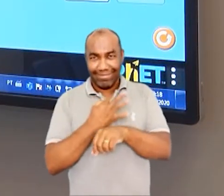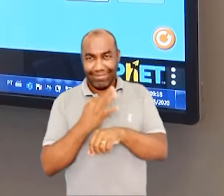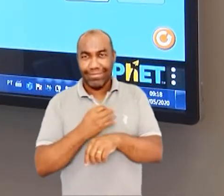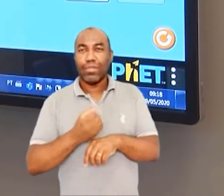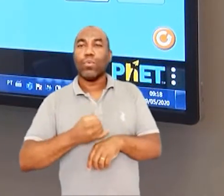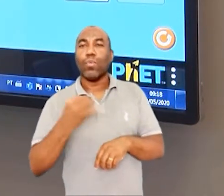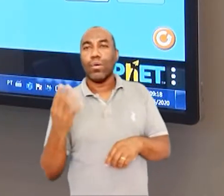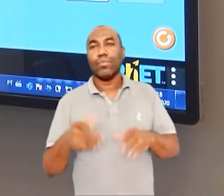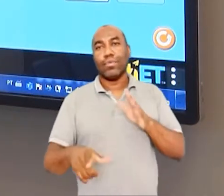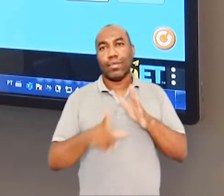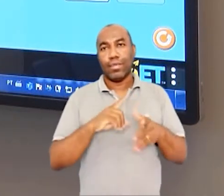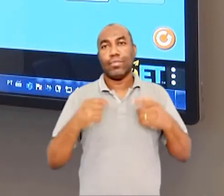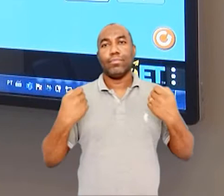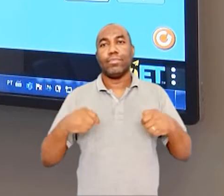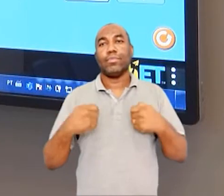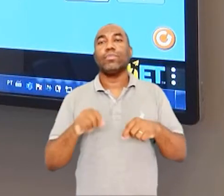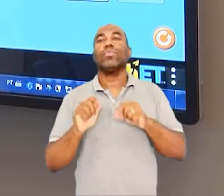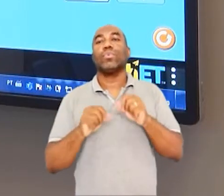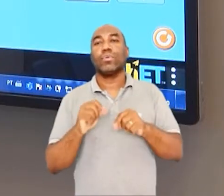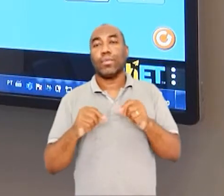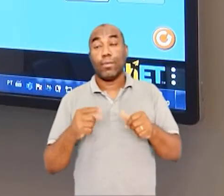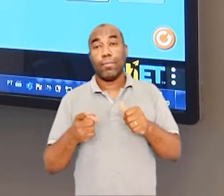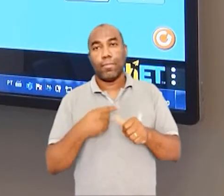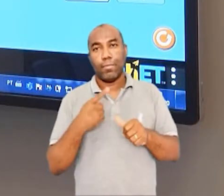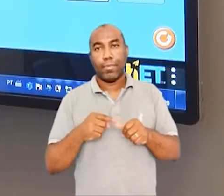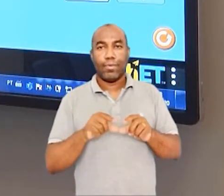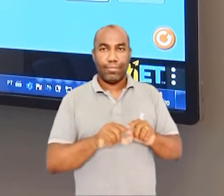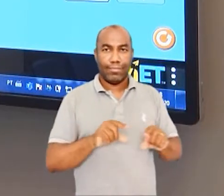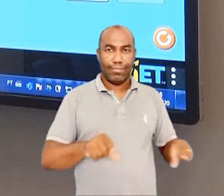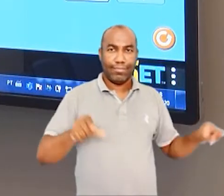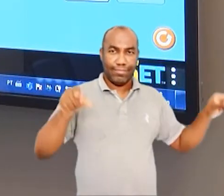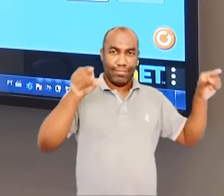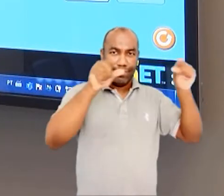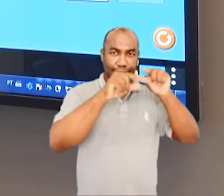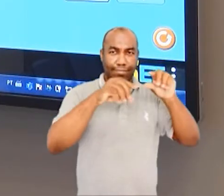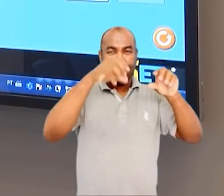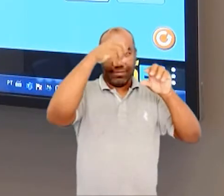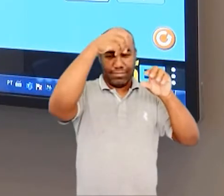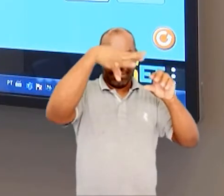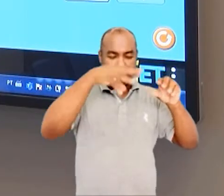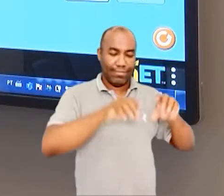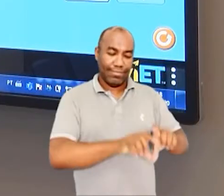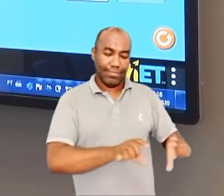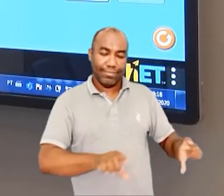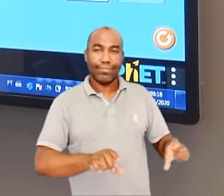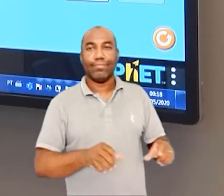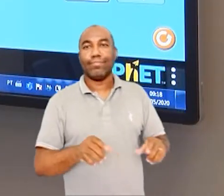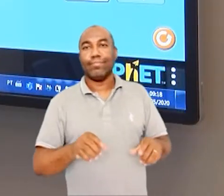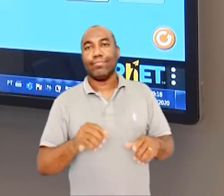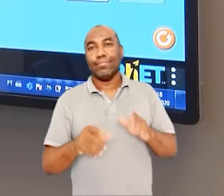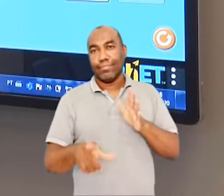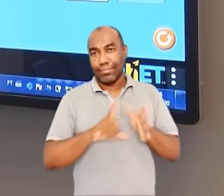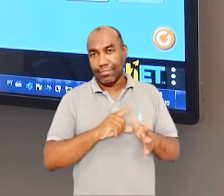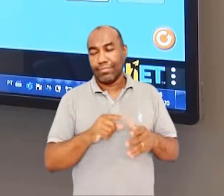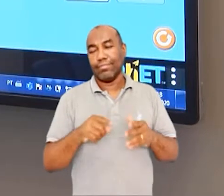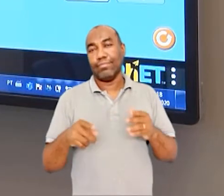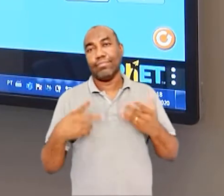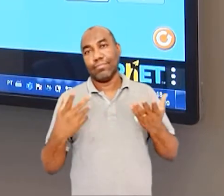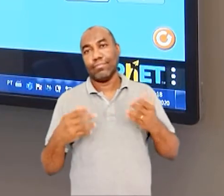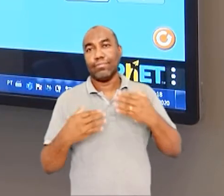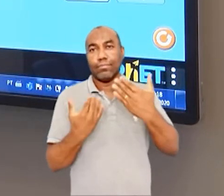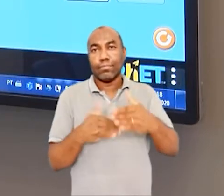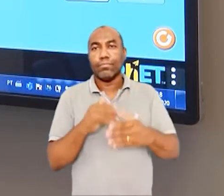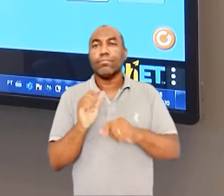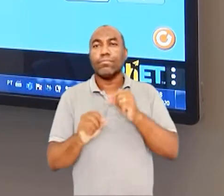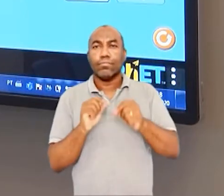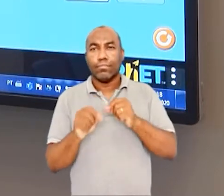valor da resistência elétrica, eu quero trabalhar aqui uma situação bem corriqueira na prova, que